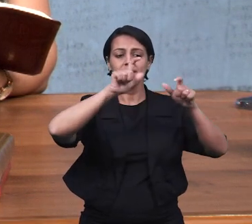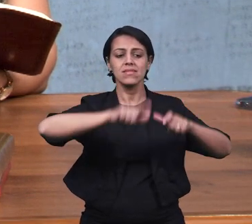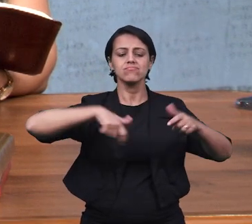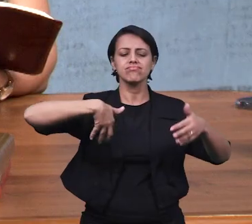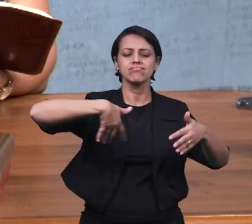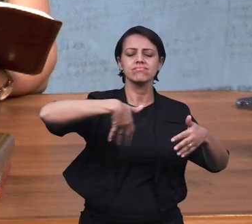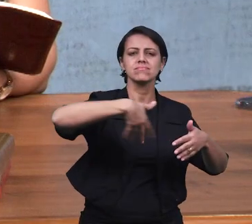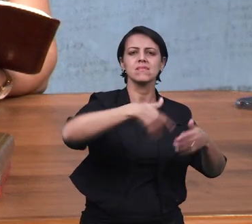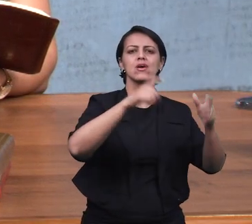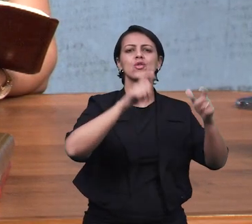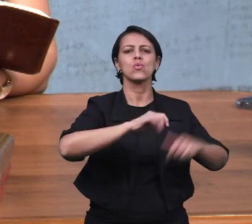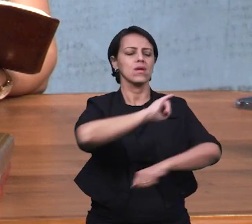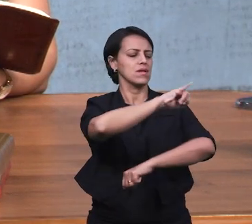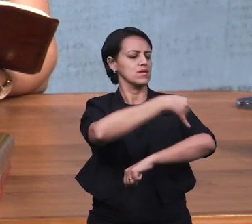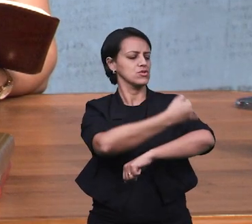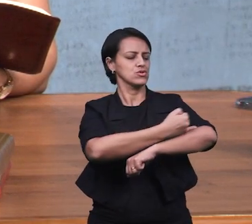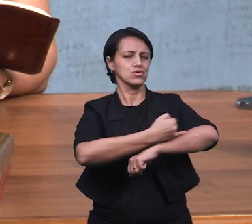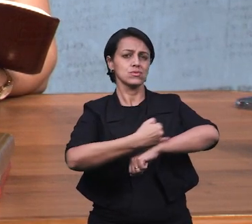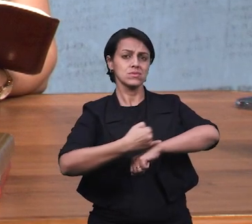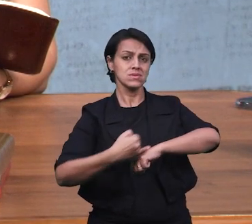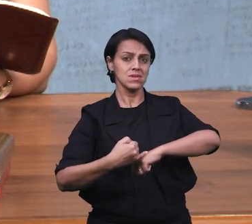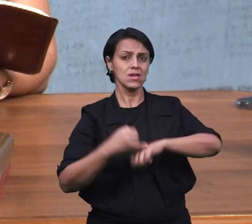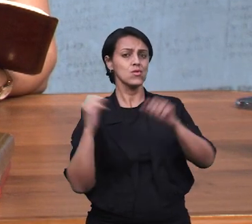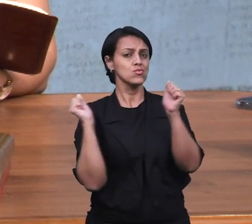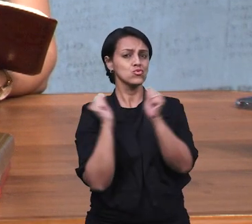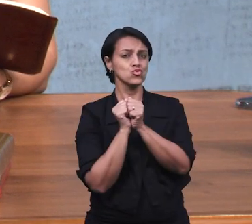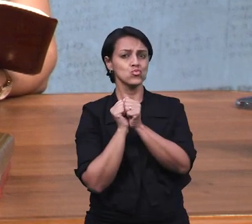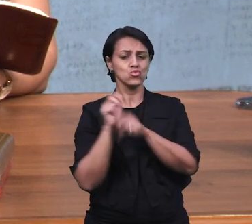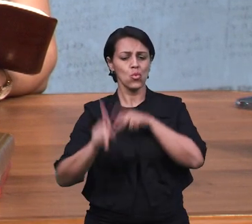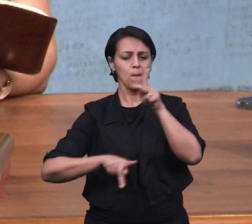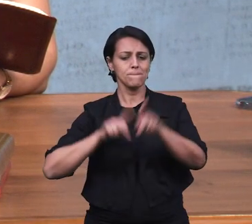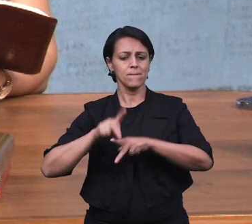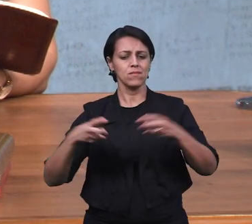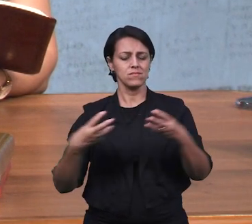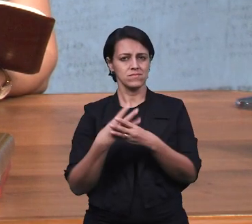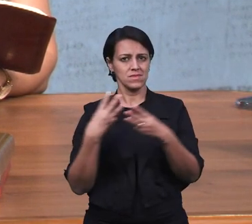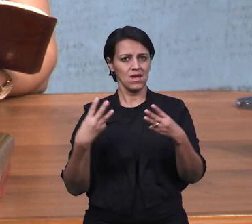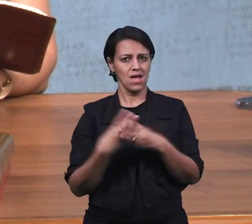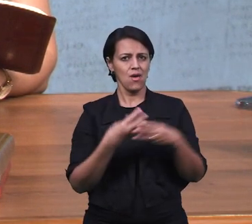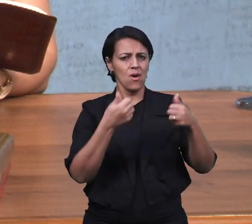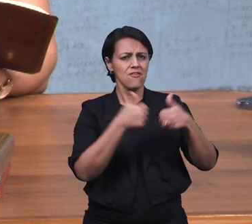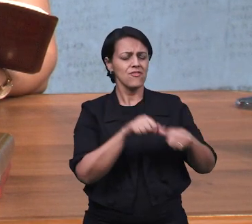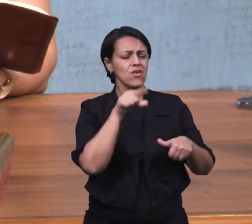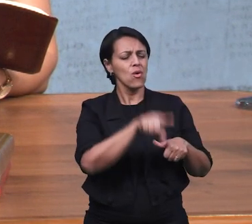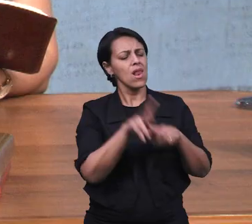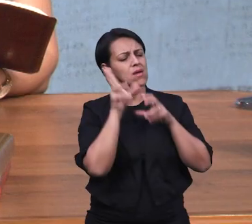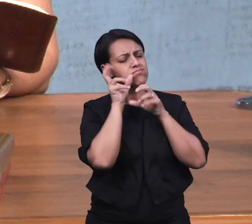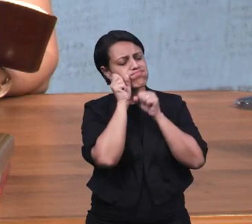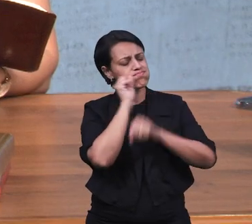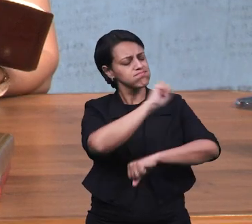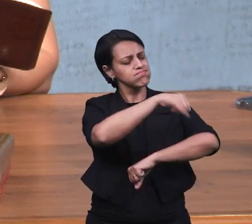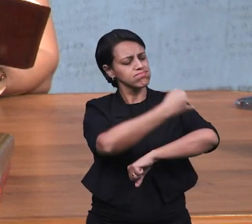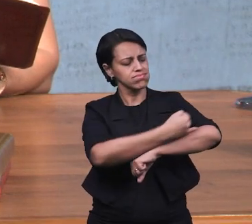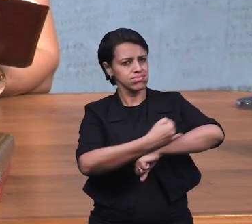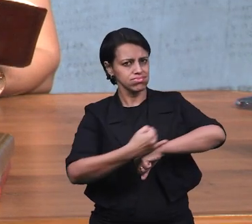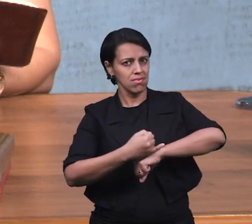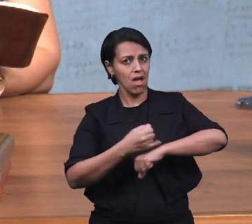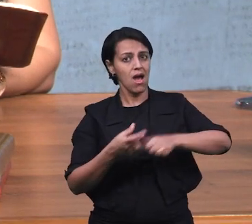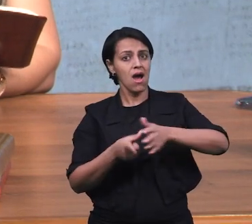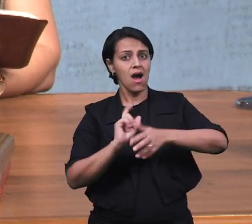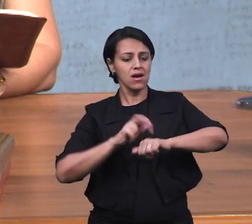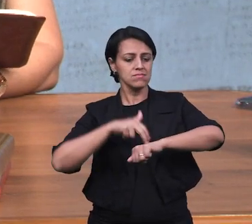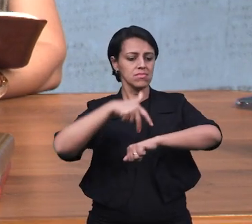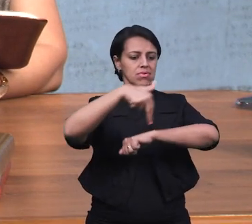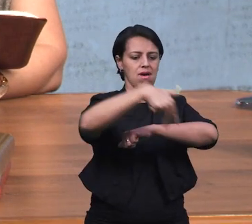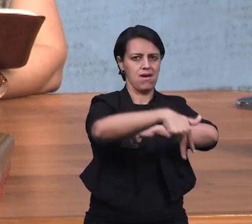e todos os filhos de Israel, e pousaram ali antes que passassem. E sucedeu, ao